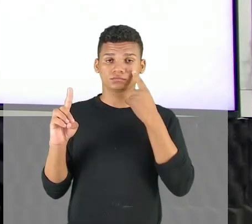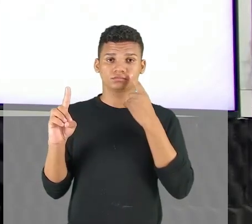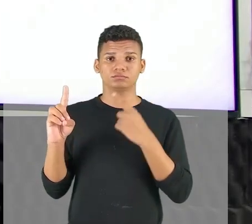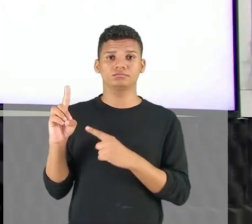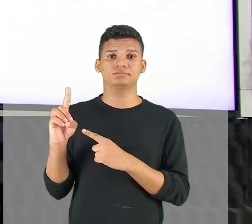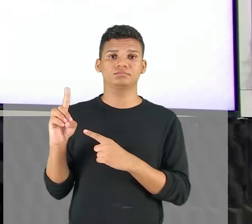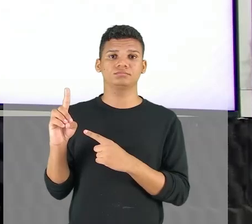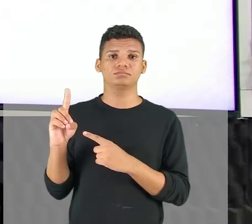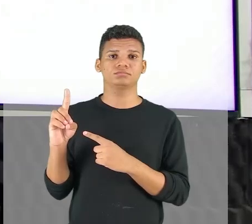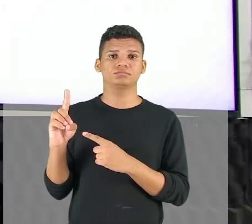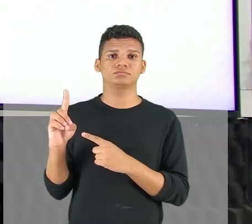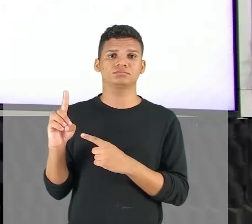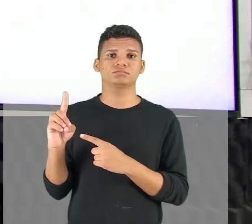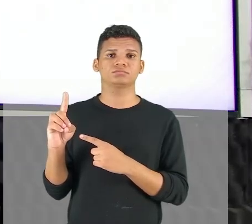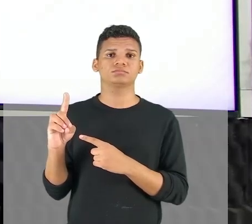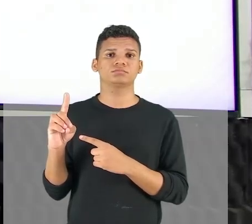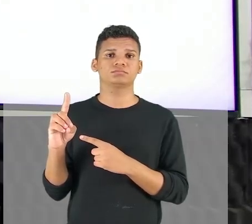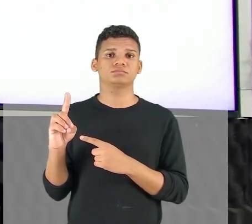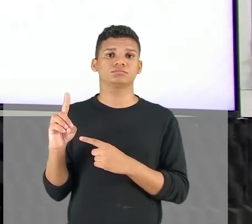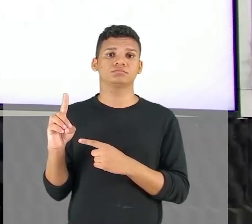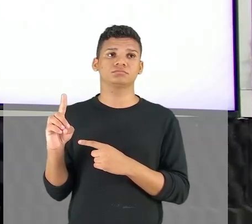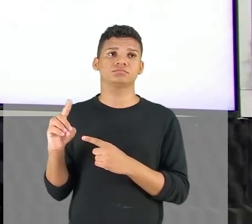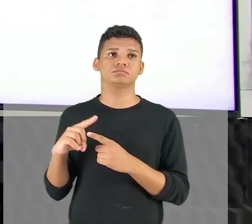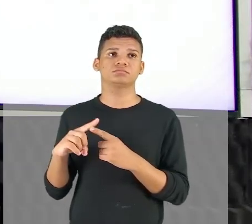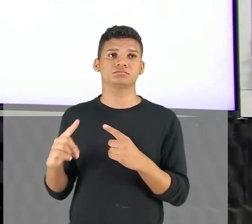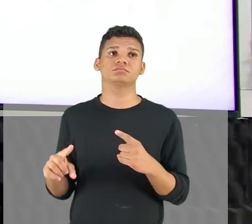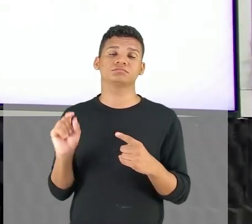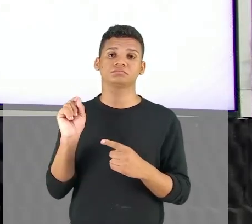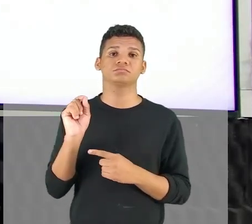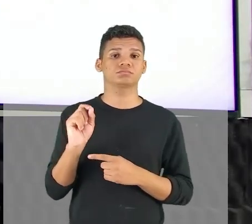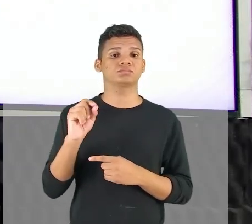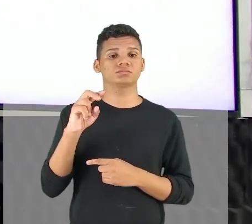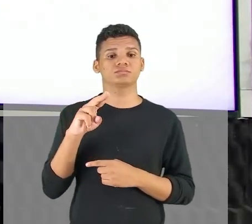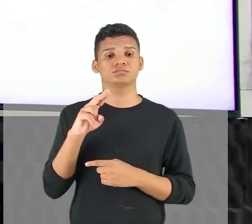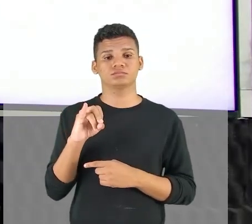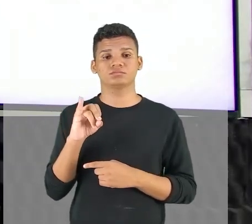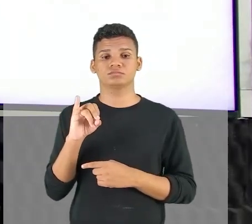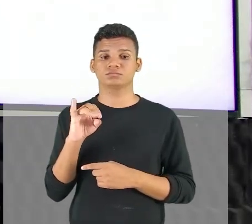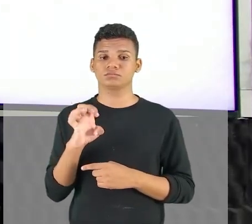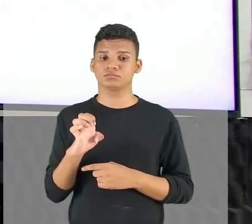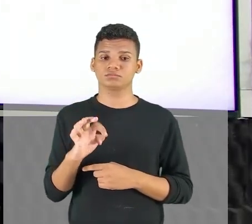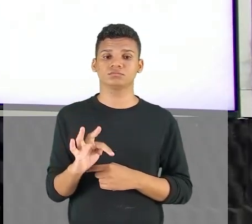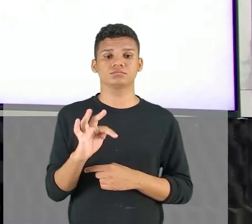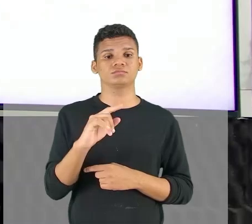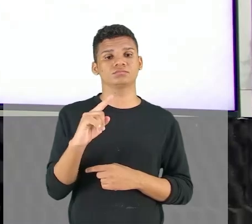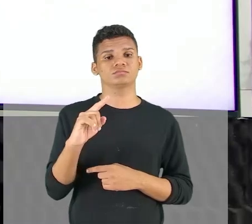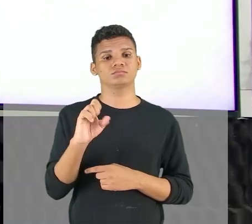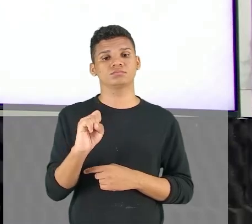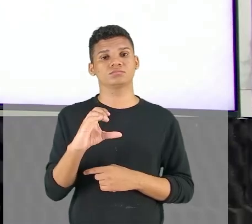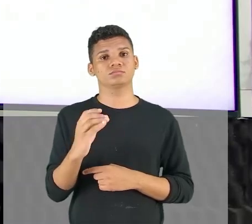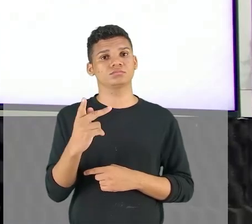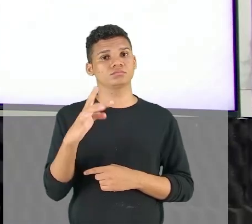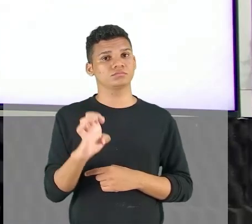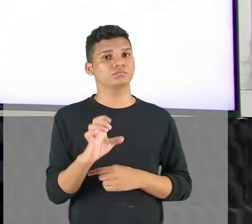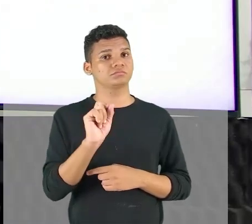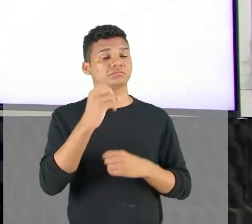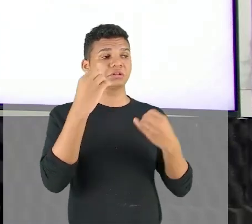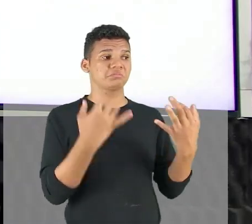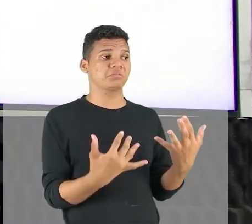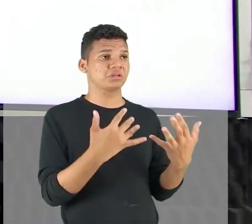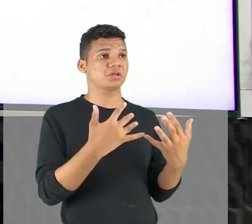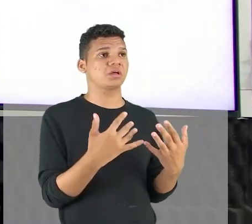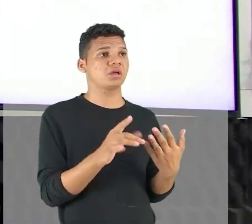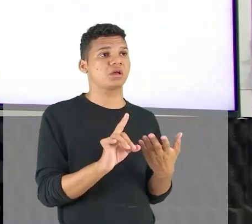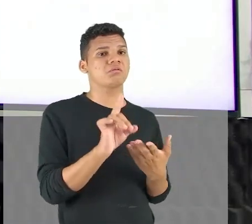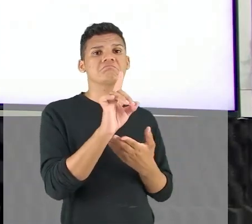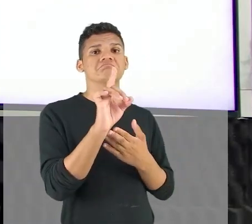de arrebanhar homens. Olha só, o Nietzsche, ele fala sobre a morte de Deus, né? Ele vai dizer, bom, Deus está morto,